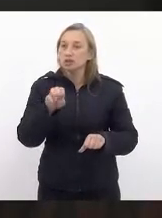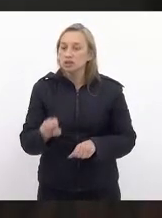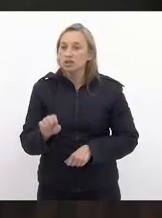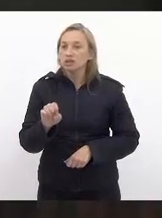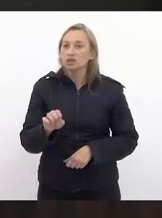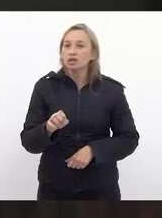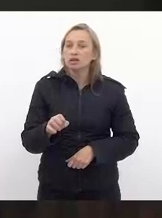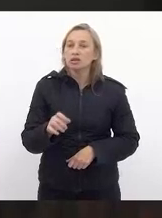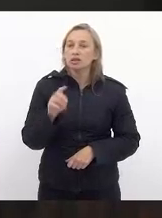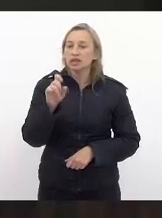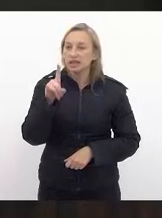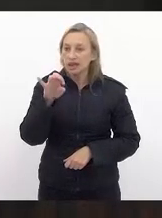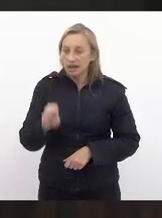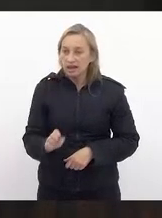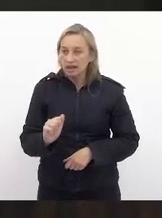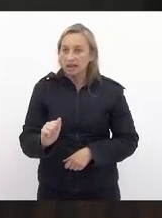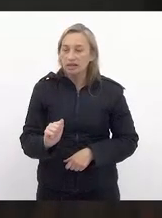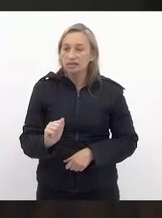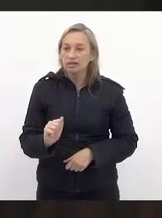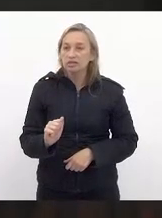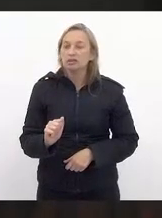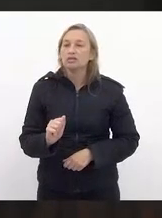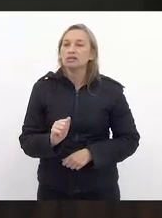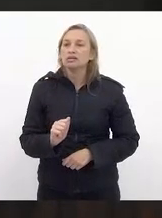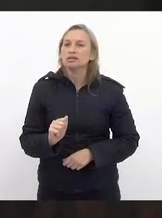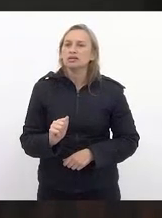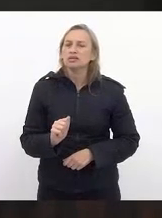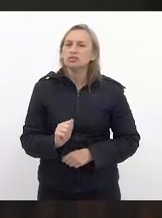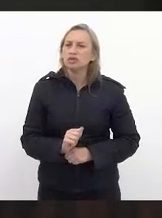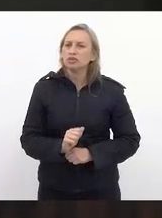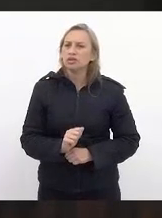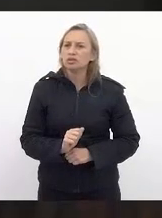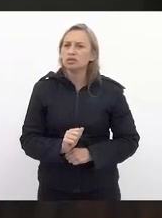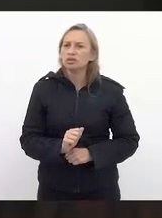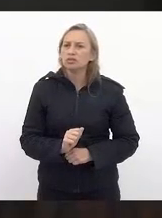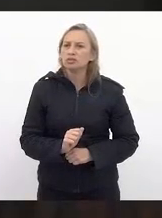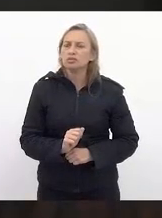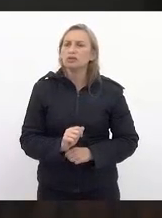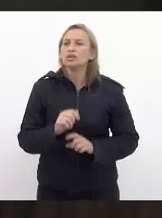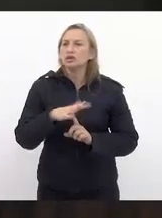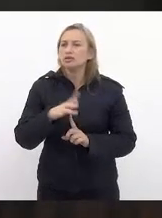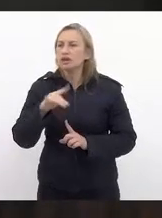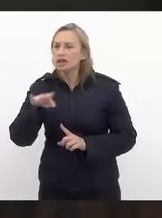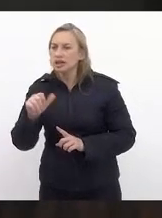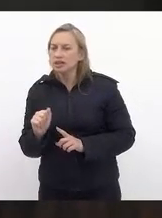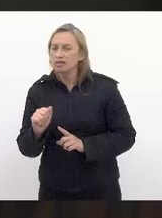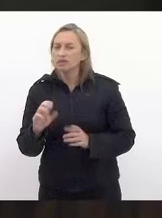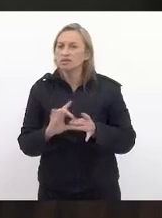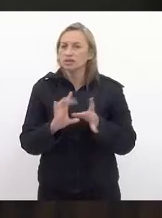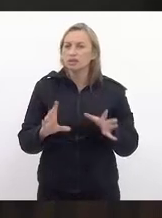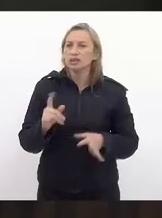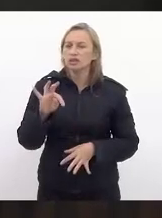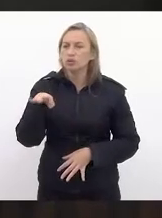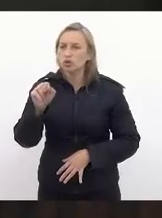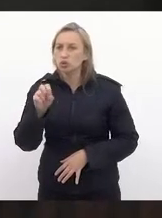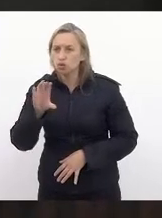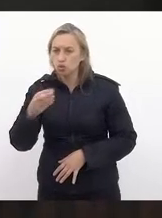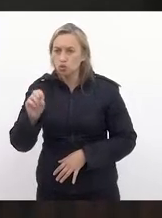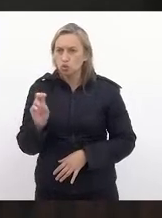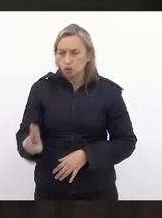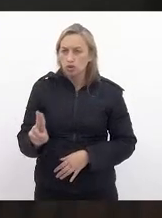Siga a senhora Daniela nascimento de Macedo Leal de Godoy feira livre e solidária de Itapuaçu